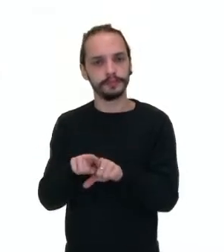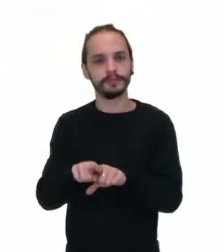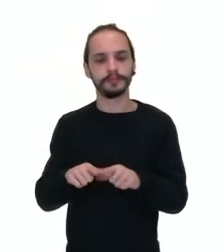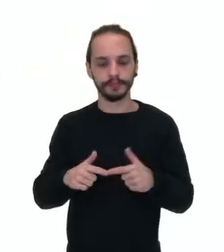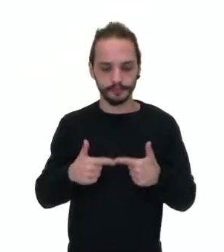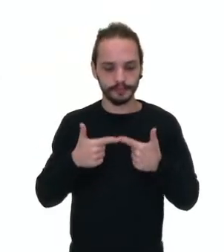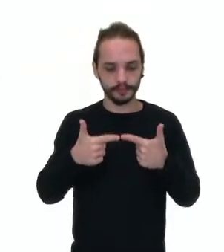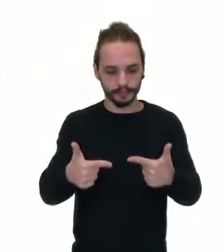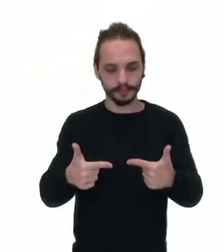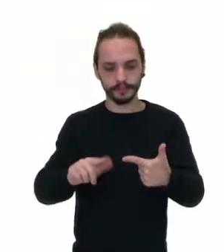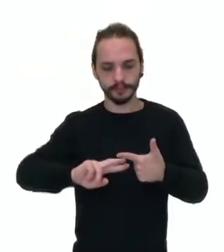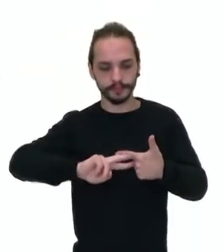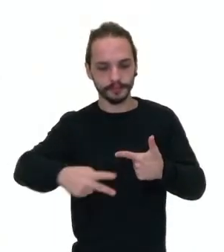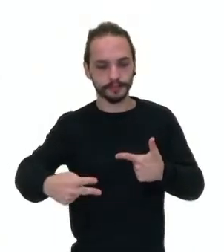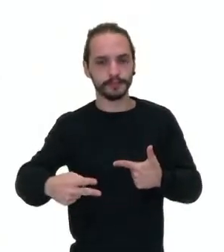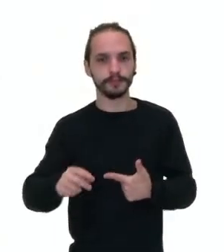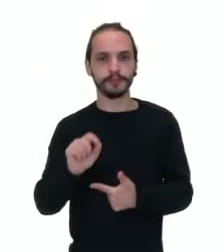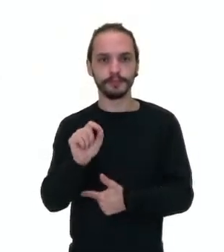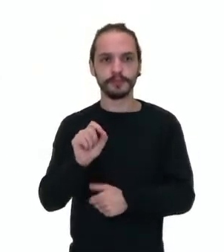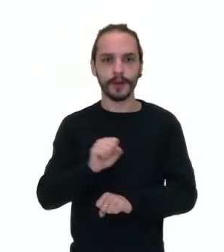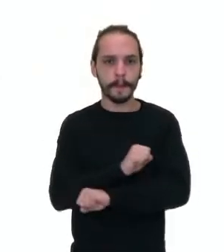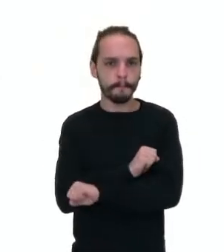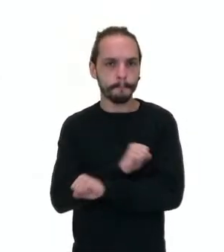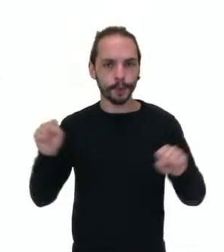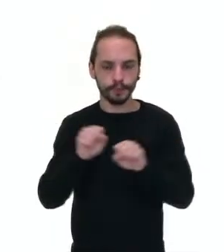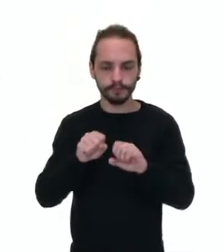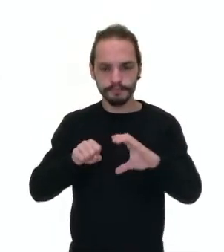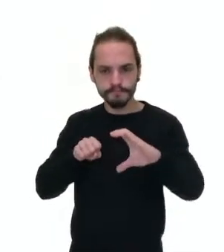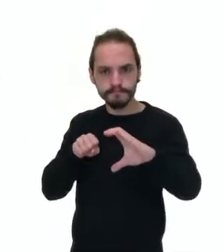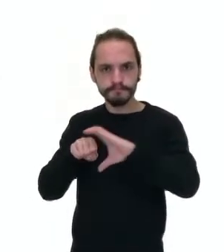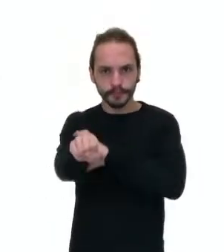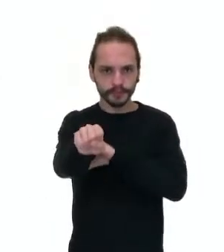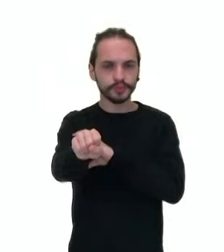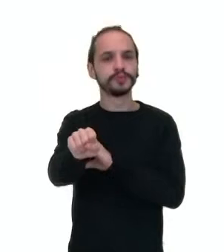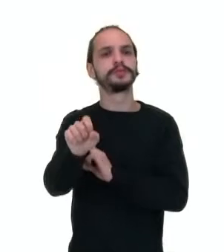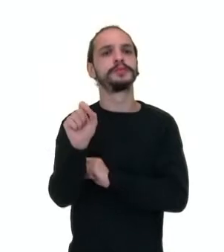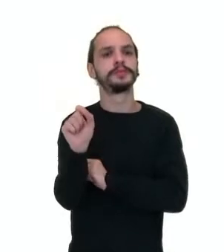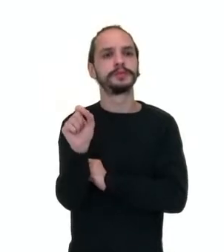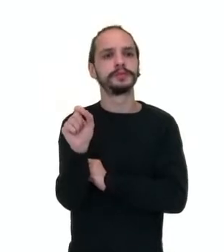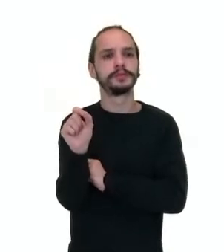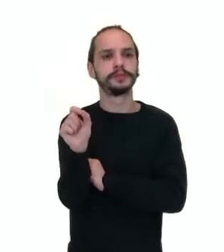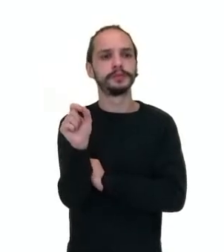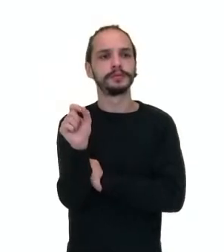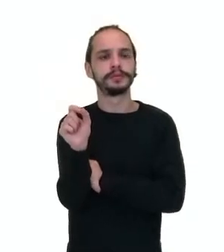ação e reação. Então, na explosão da pólvora de um canhão, a munição